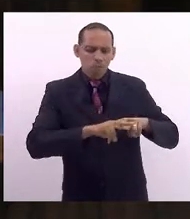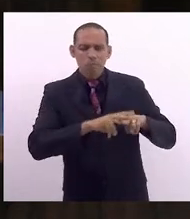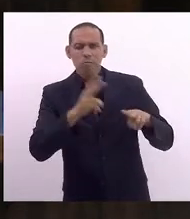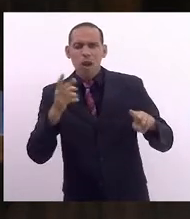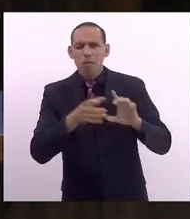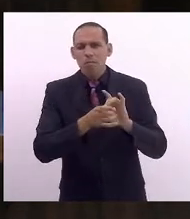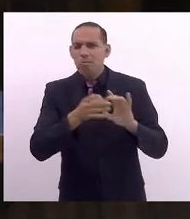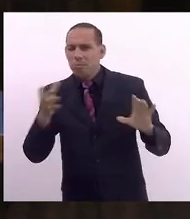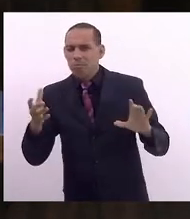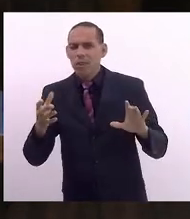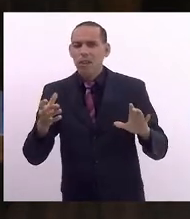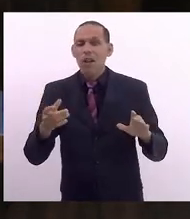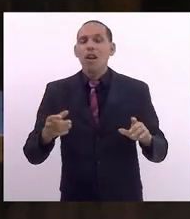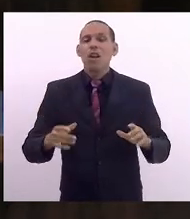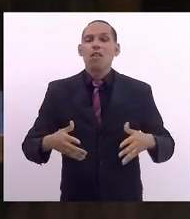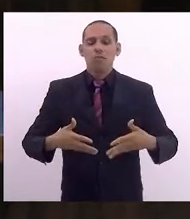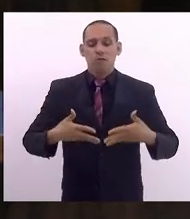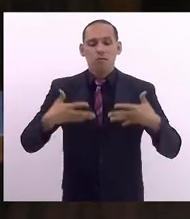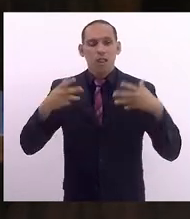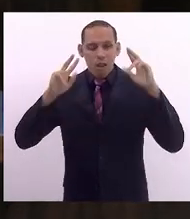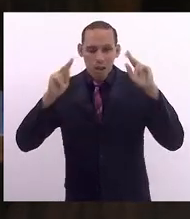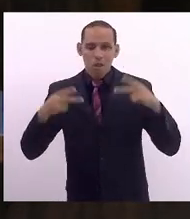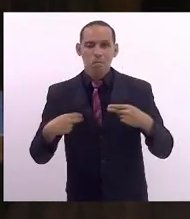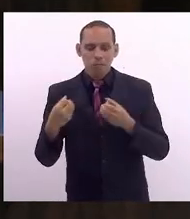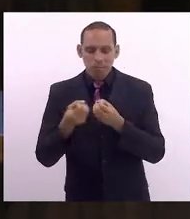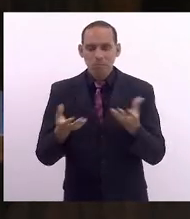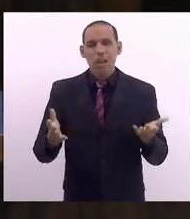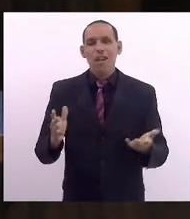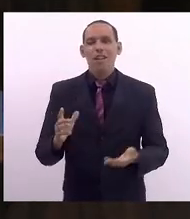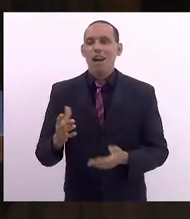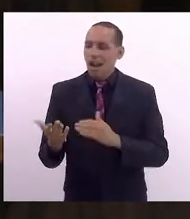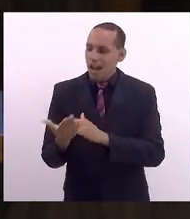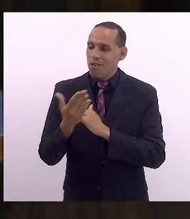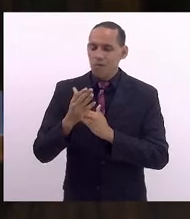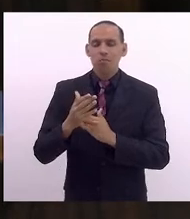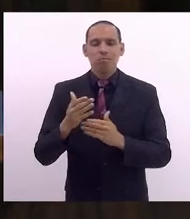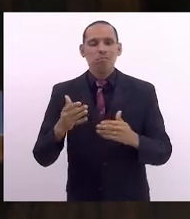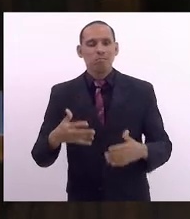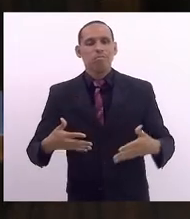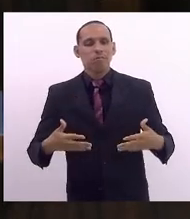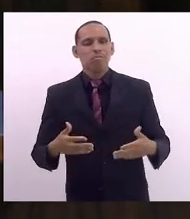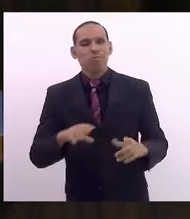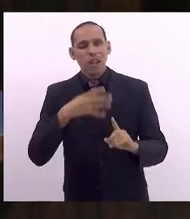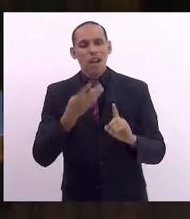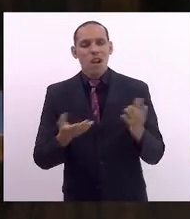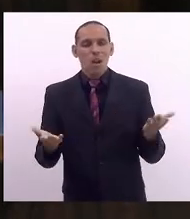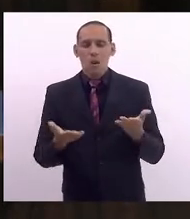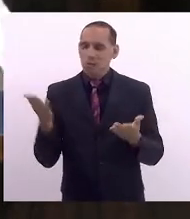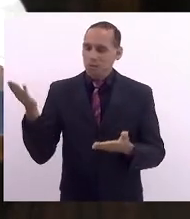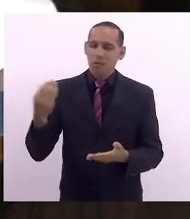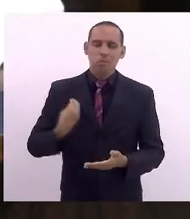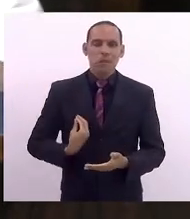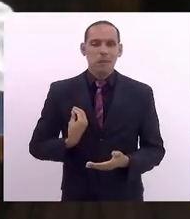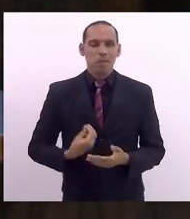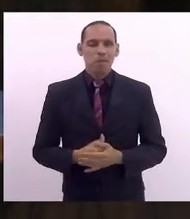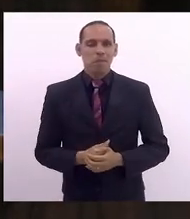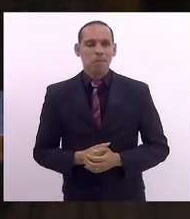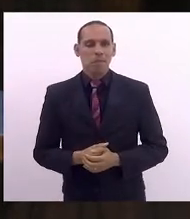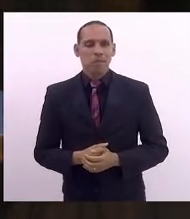pela dignidade humana. Para nós enriquece hoje essa homenagem ter a sua presença aqui.